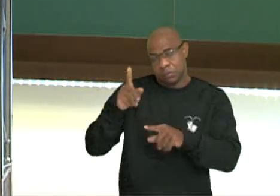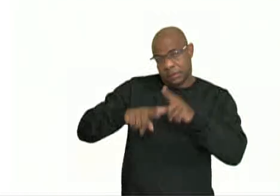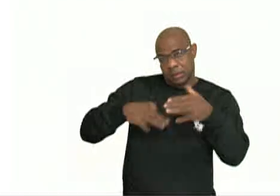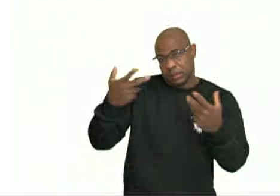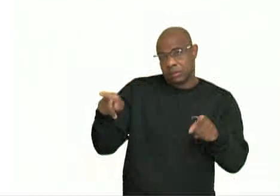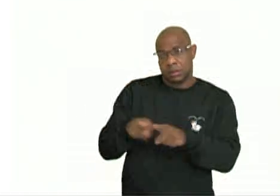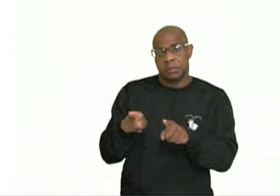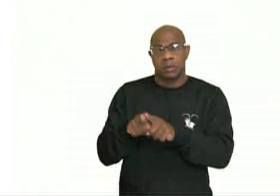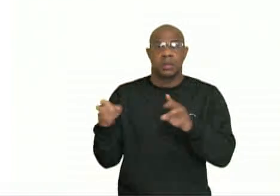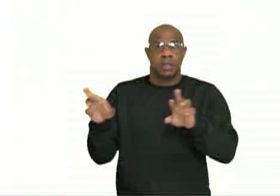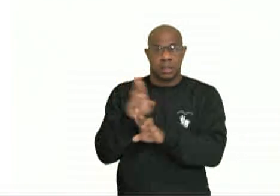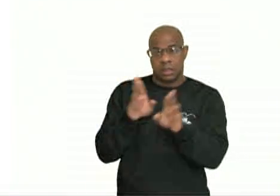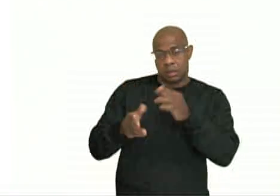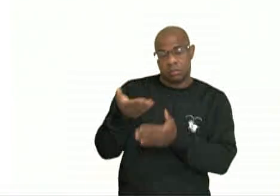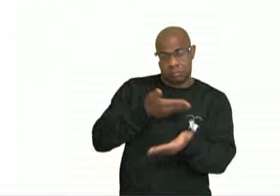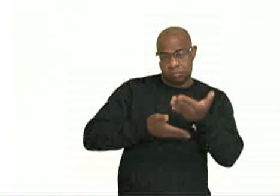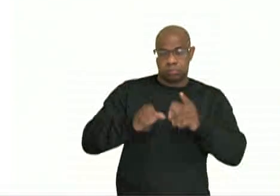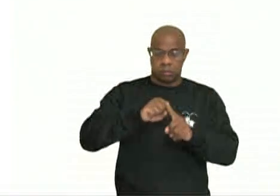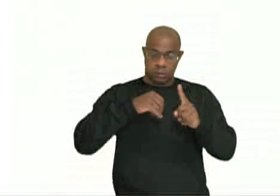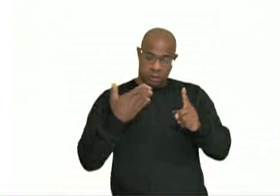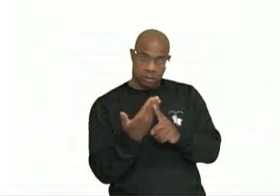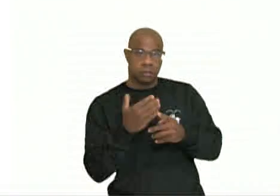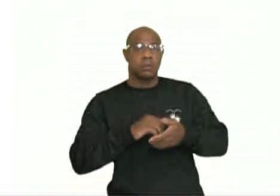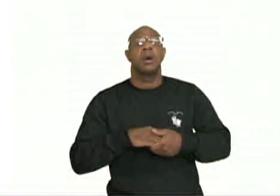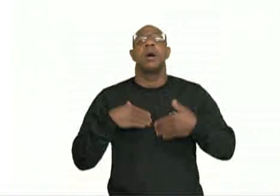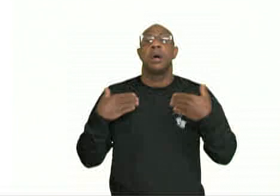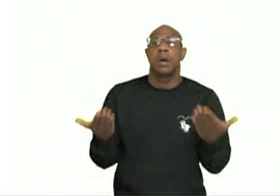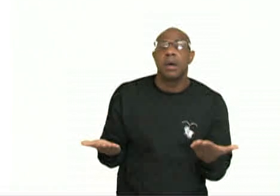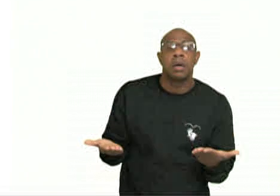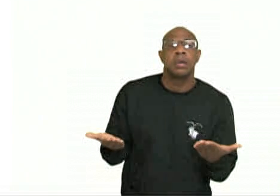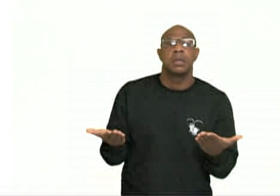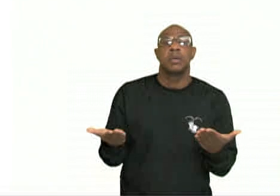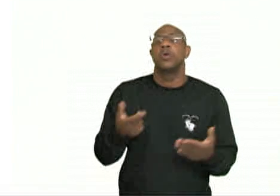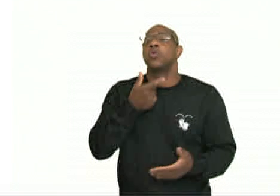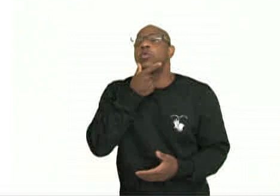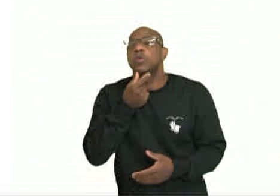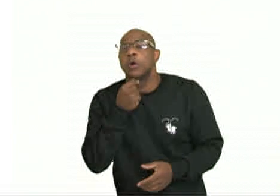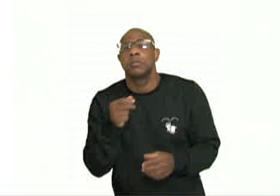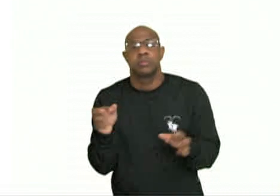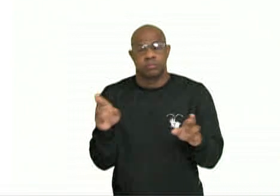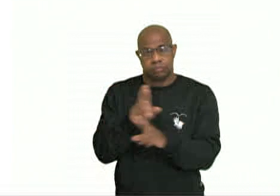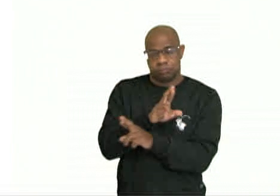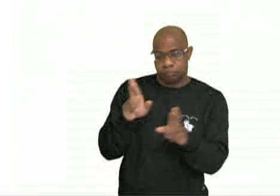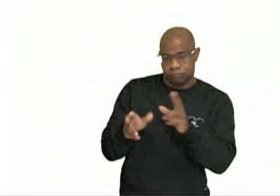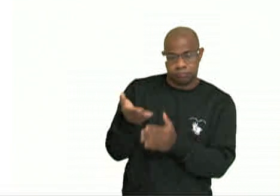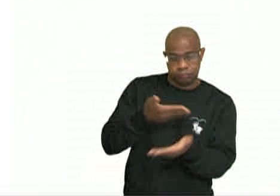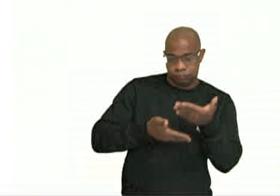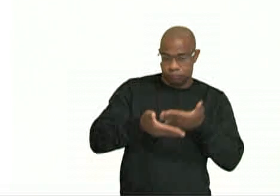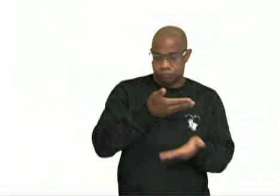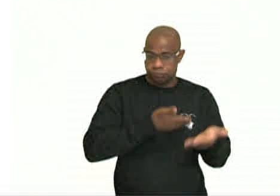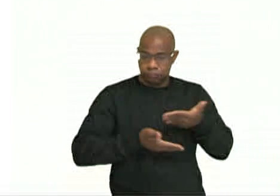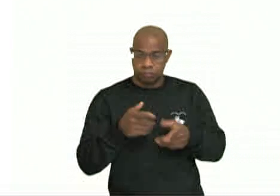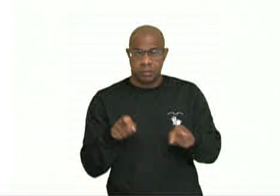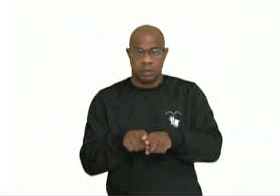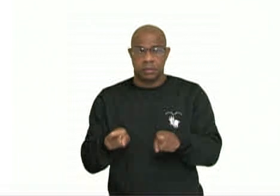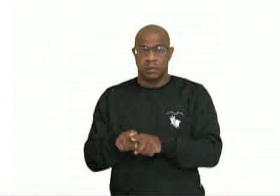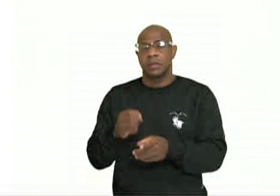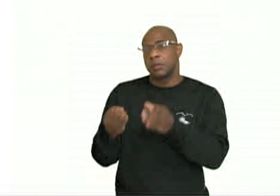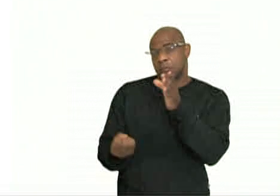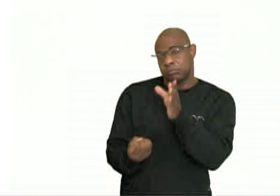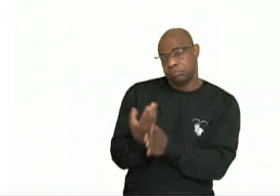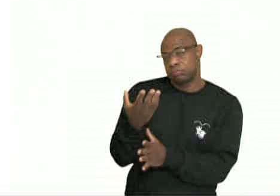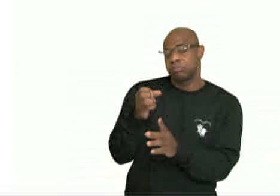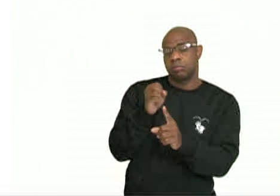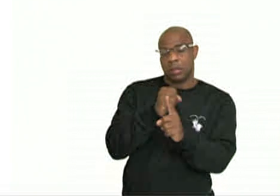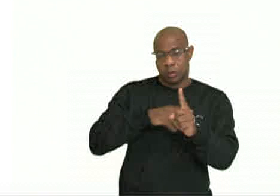sociedade. E em todas as sociedades, através do trabalho, os homens se relacionam um com os outros e assim juntos constroem a